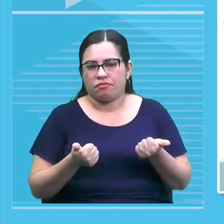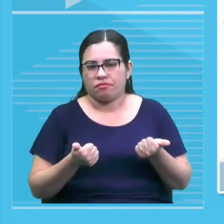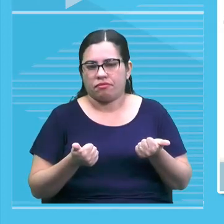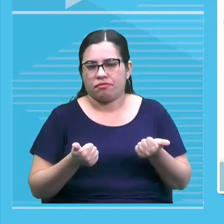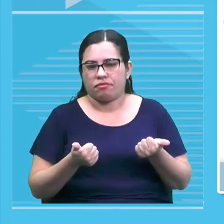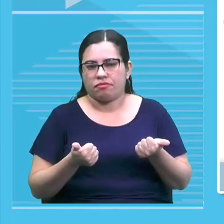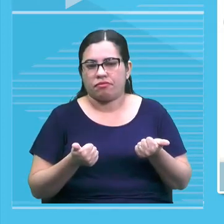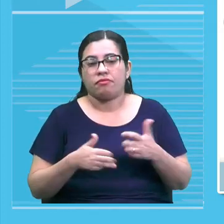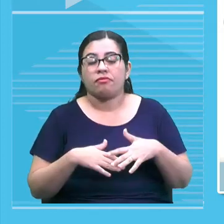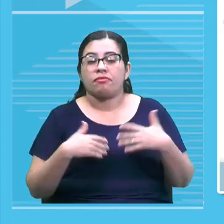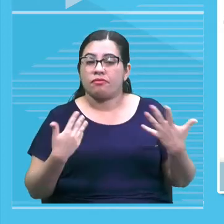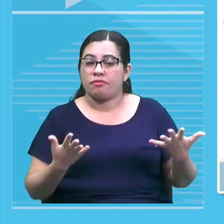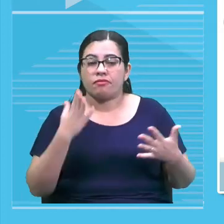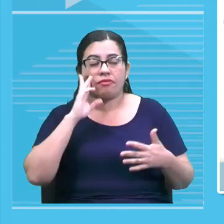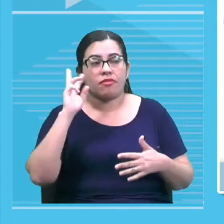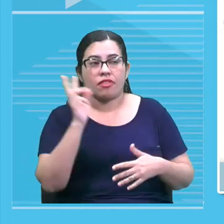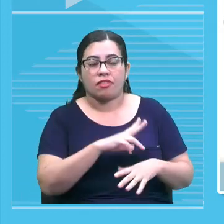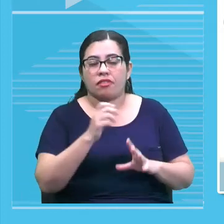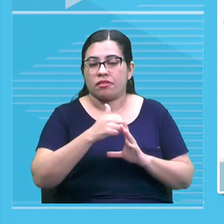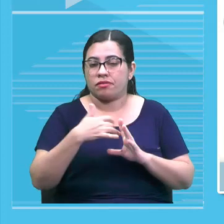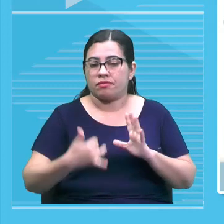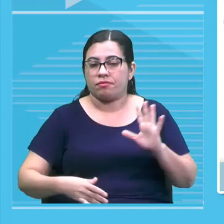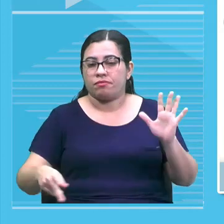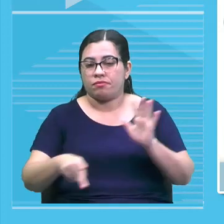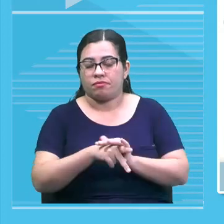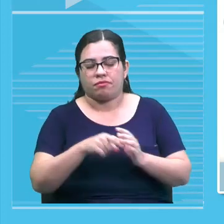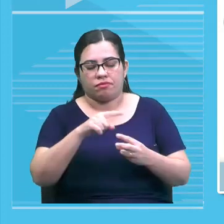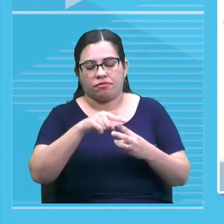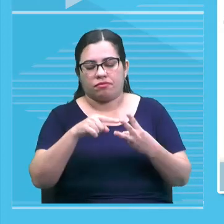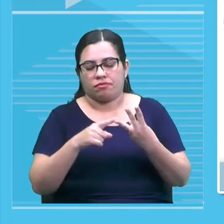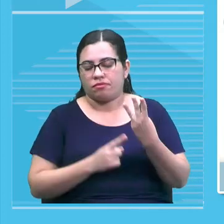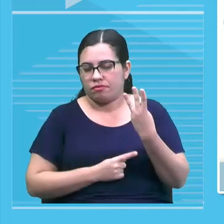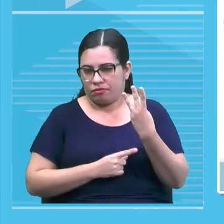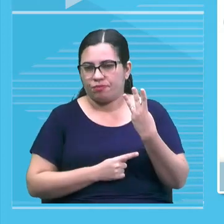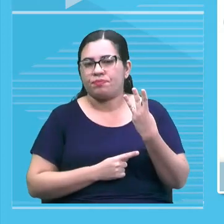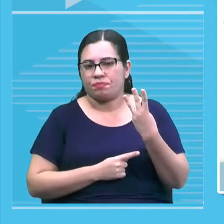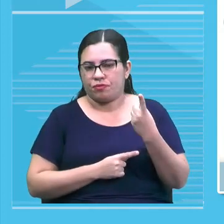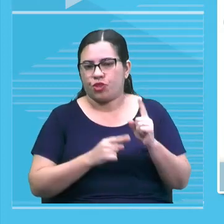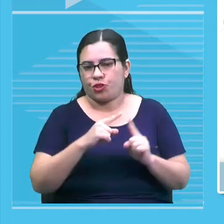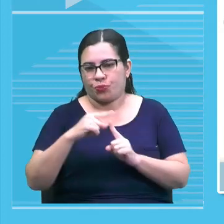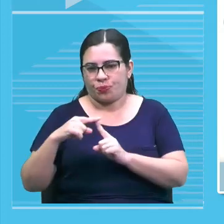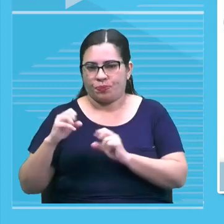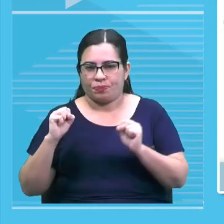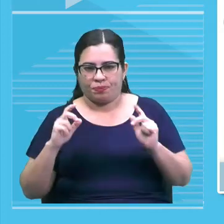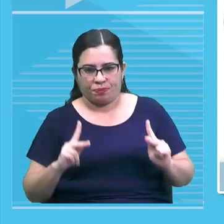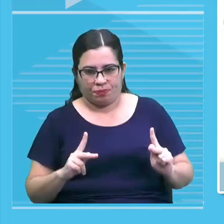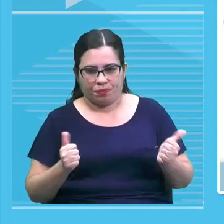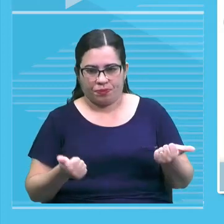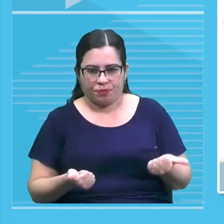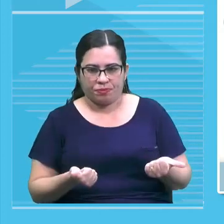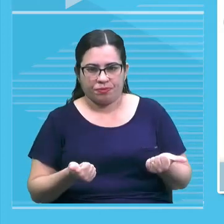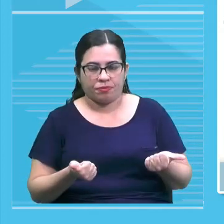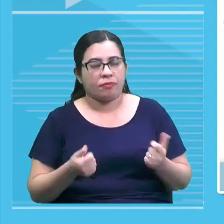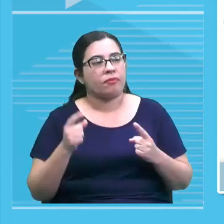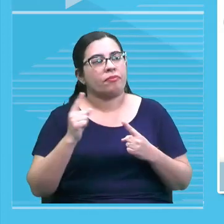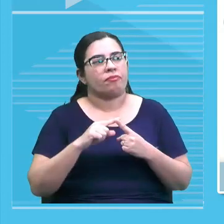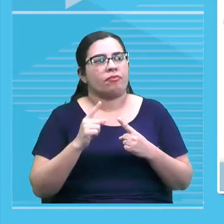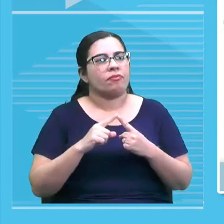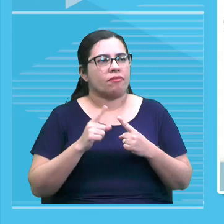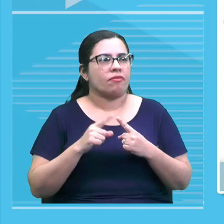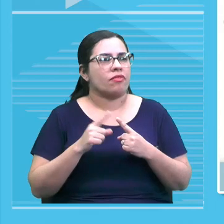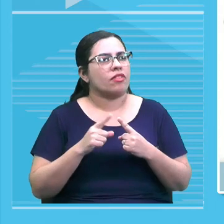Então vamos classificar essas três formas de vibração vamos lá a primeira